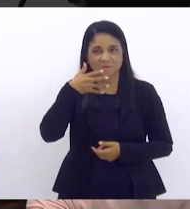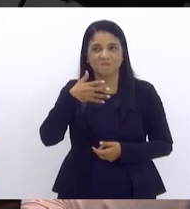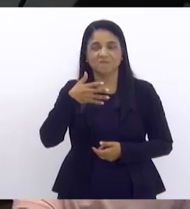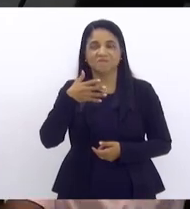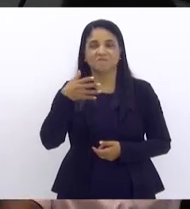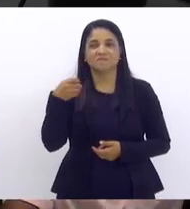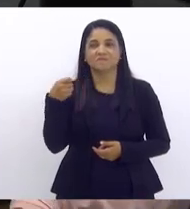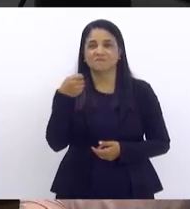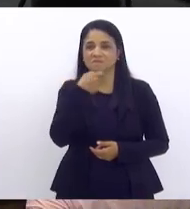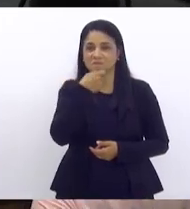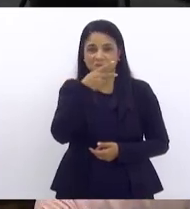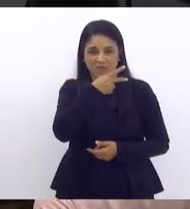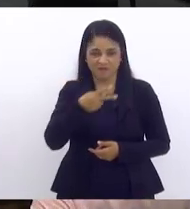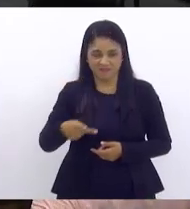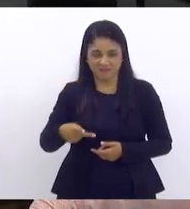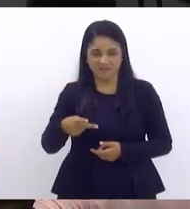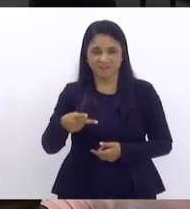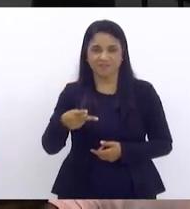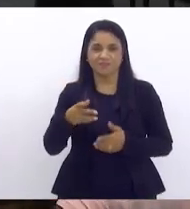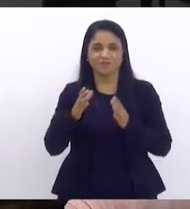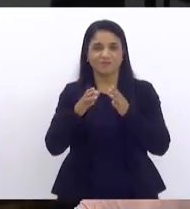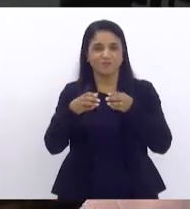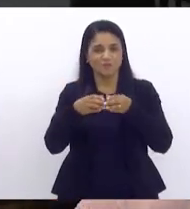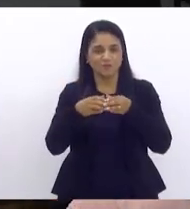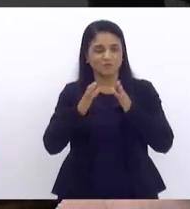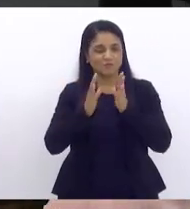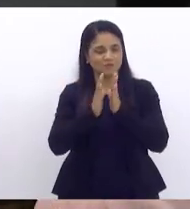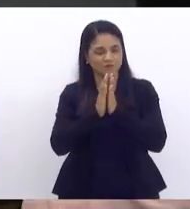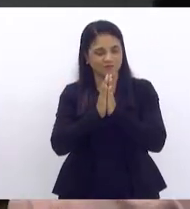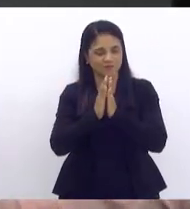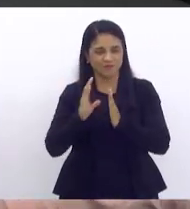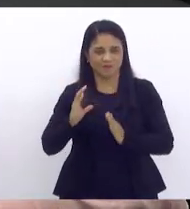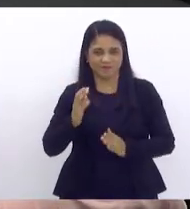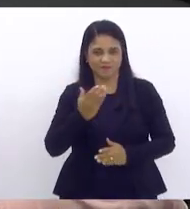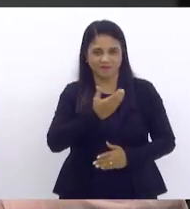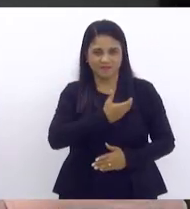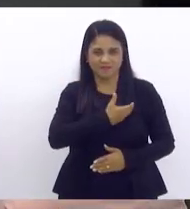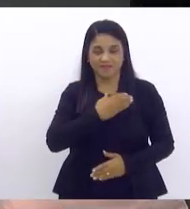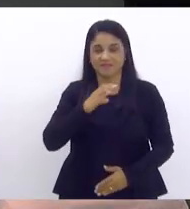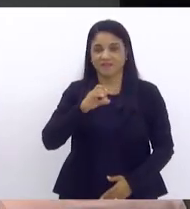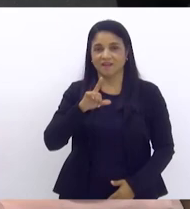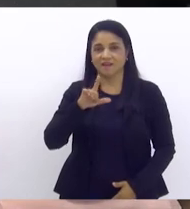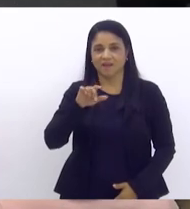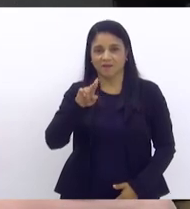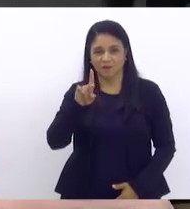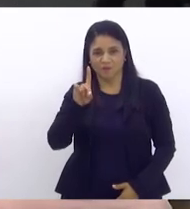Com a palavra, nosso presidente da Renovação Carismática, Cláudio Alexandre da Silva.